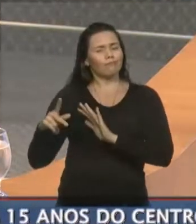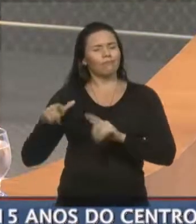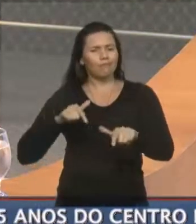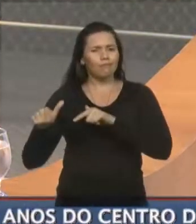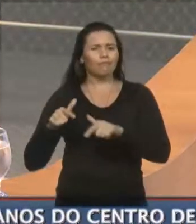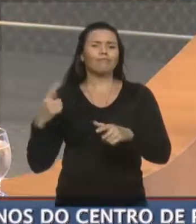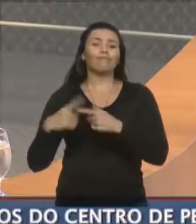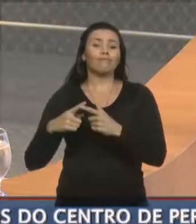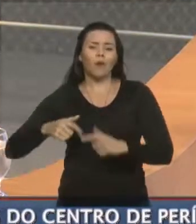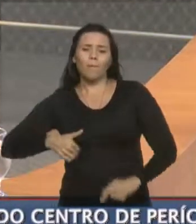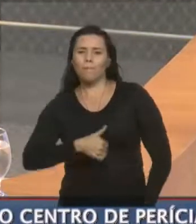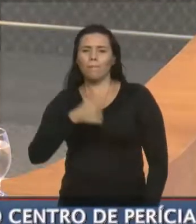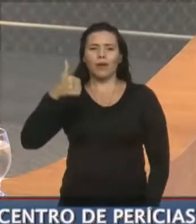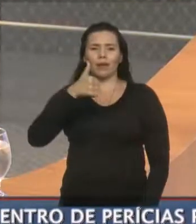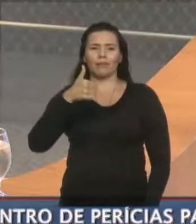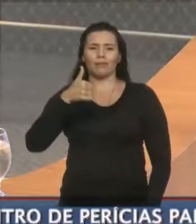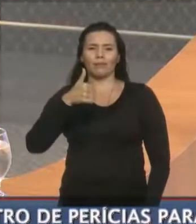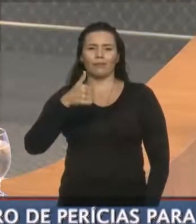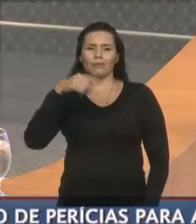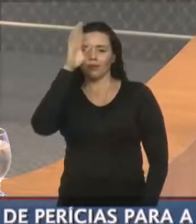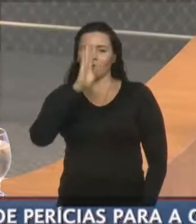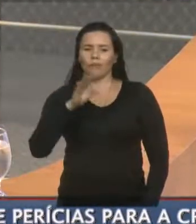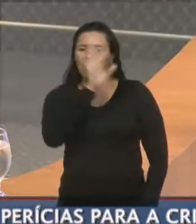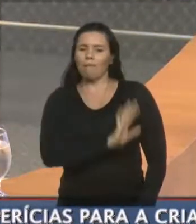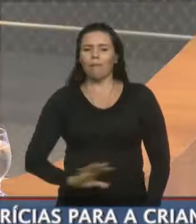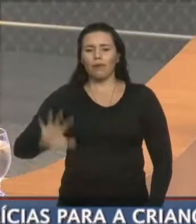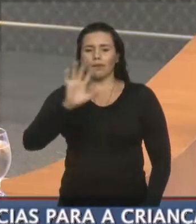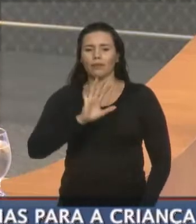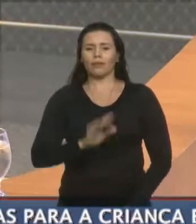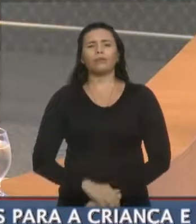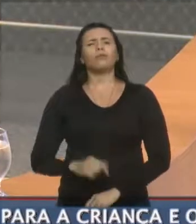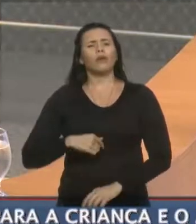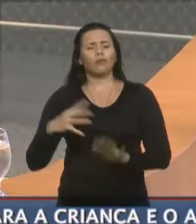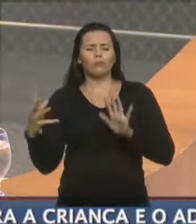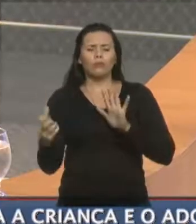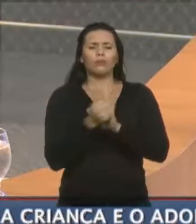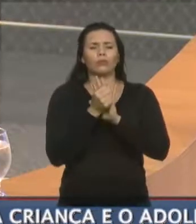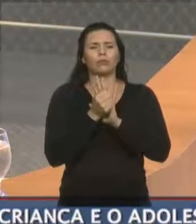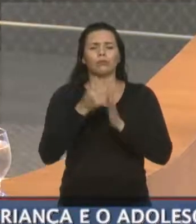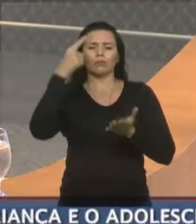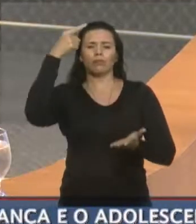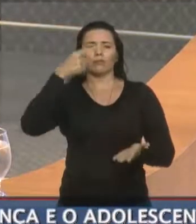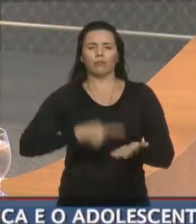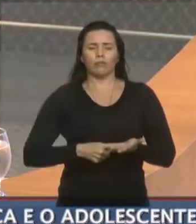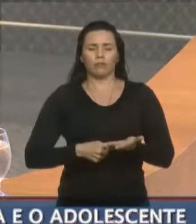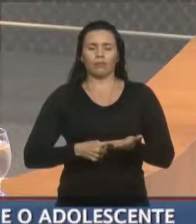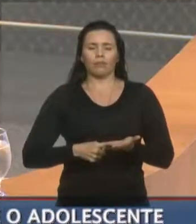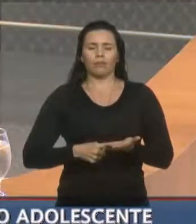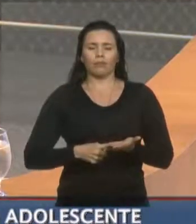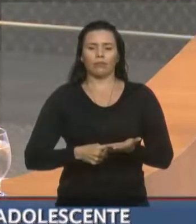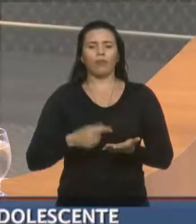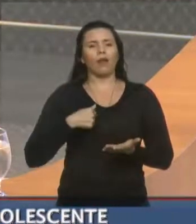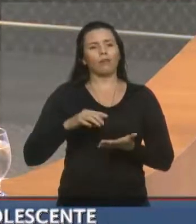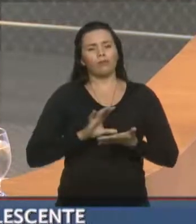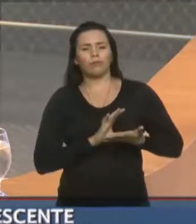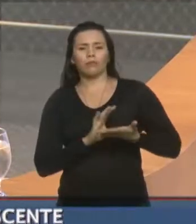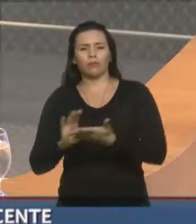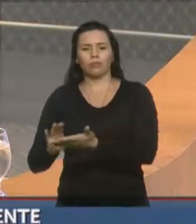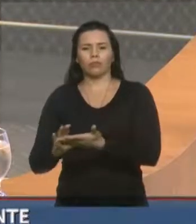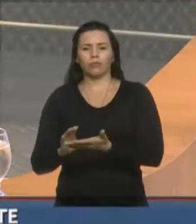reconhecer, nós, mais uma vez, registramos aqui um compromisso que já foi firmado, destinar uma emenda no valor